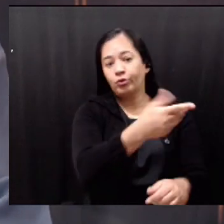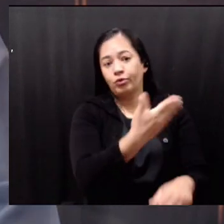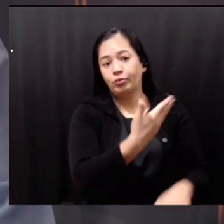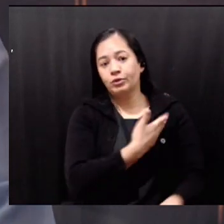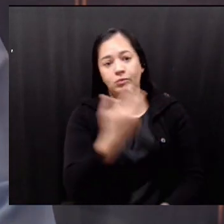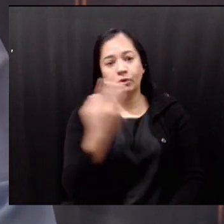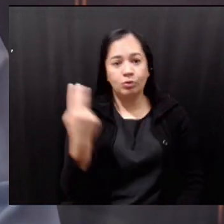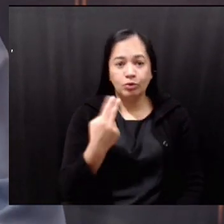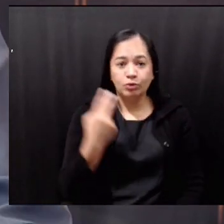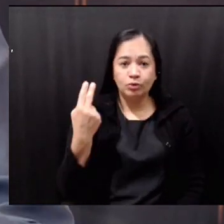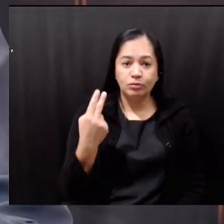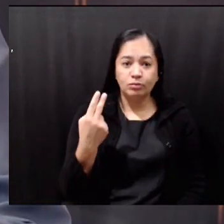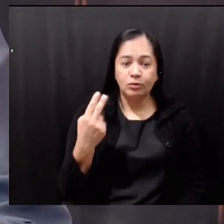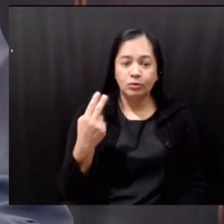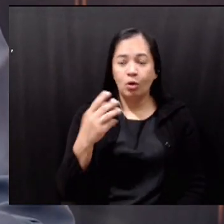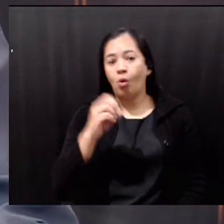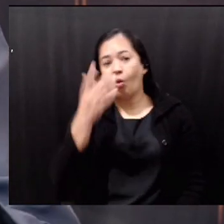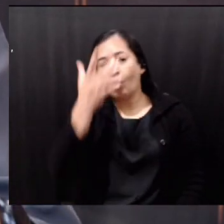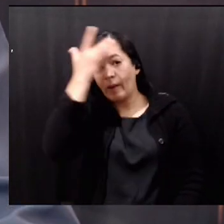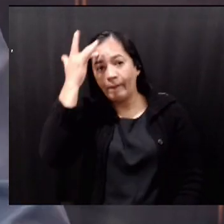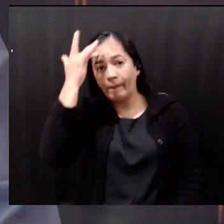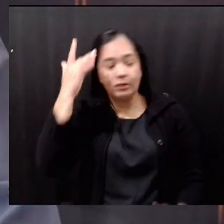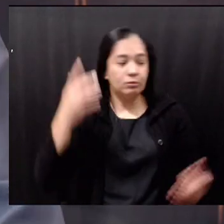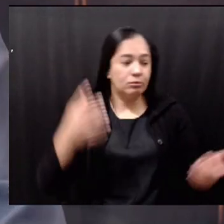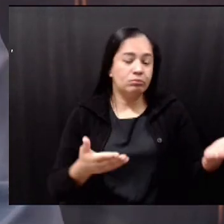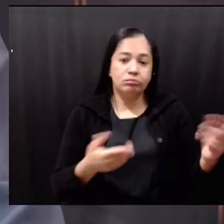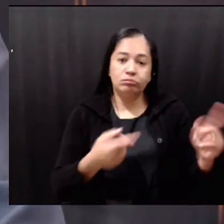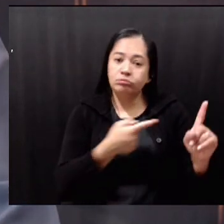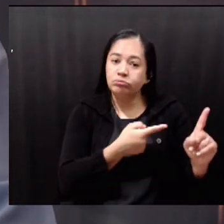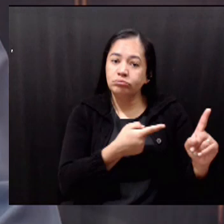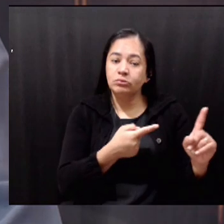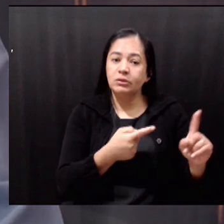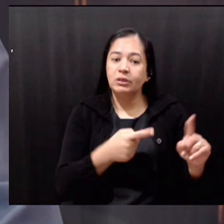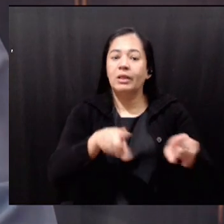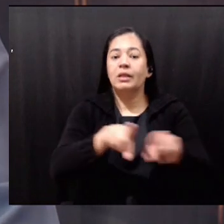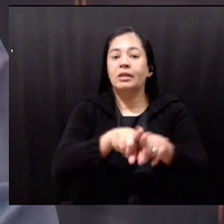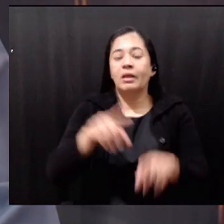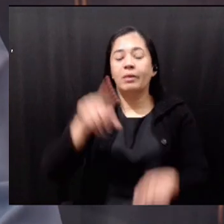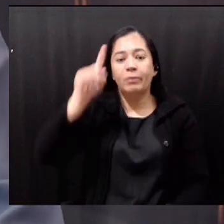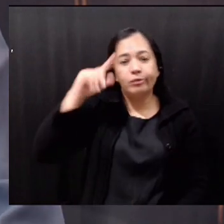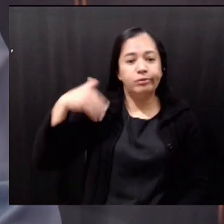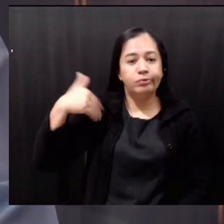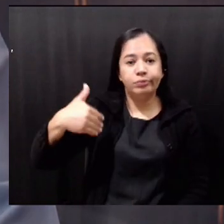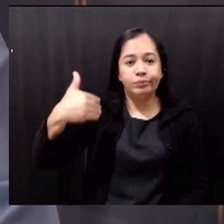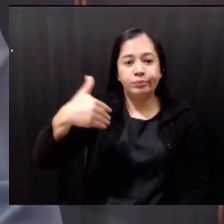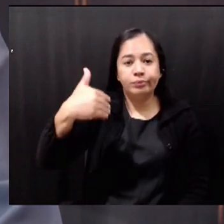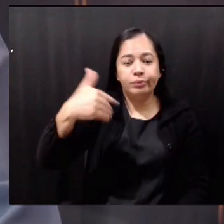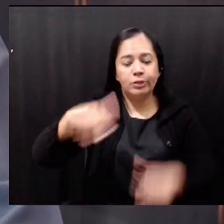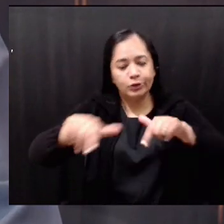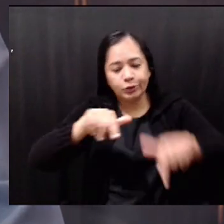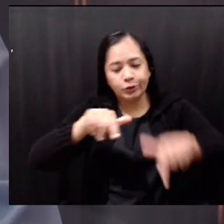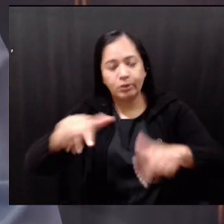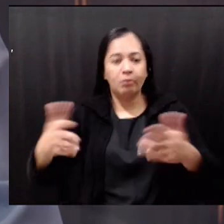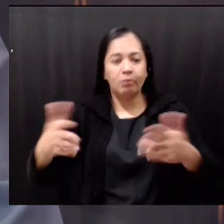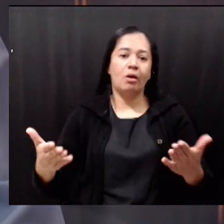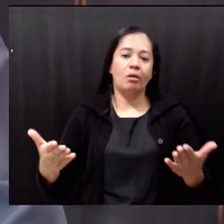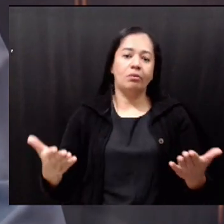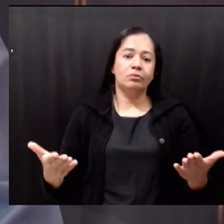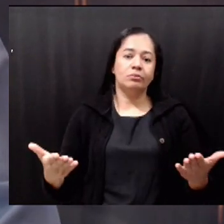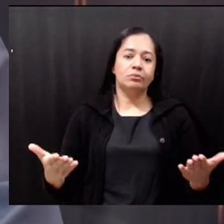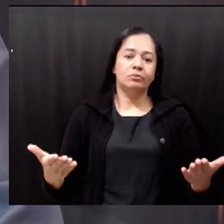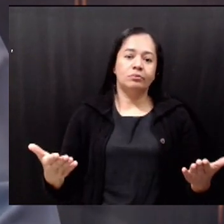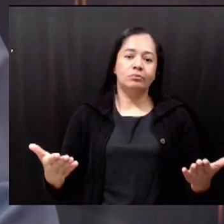aquela pessoa específica. Tem também as rotinas de trabalho. Então, talvez